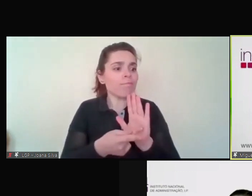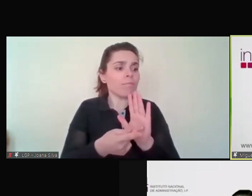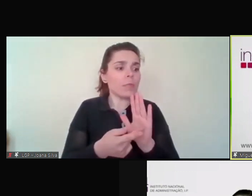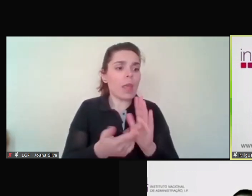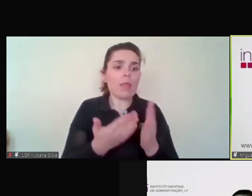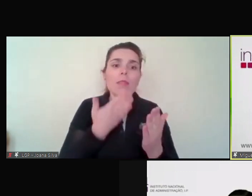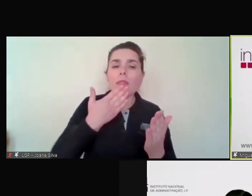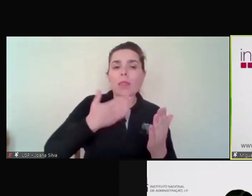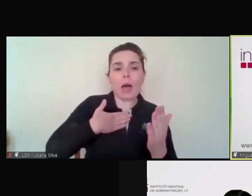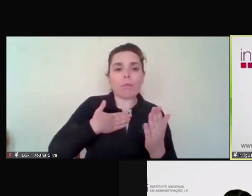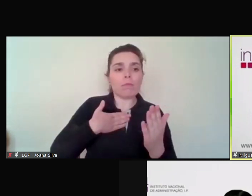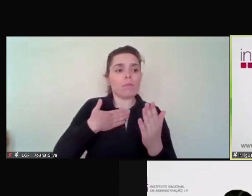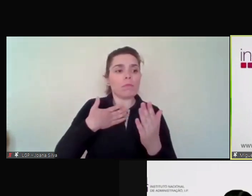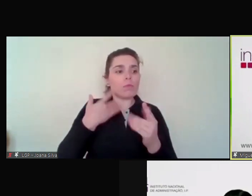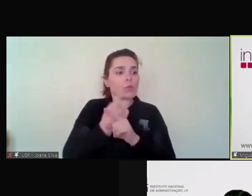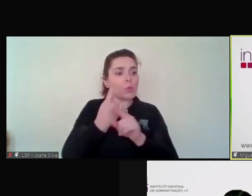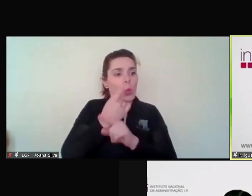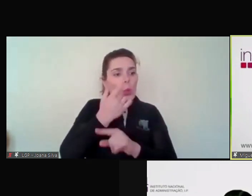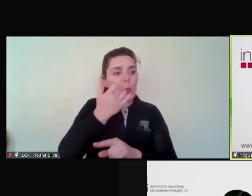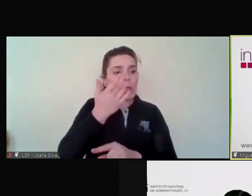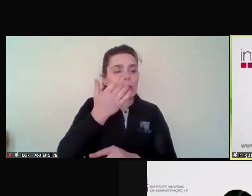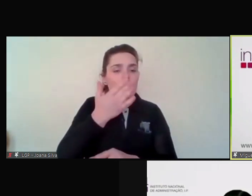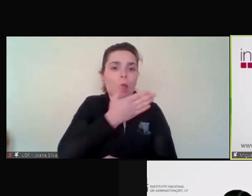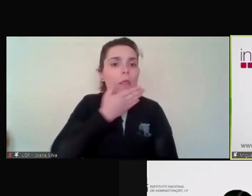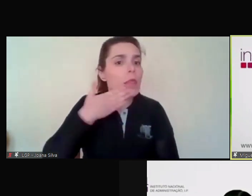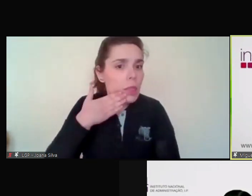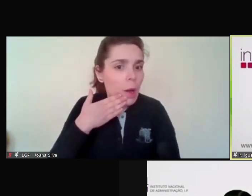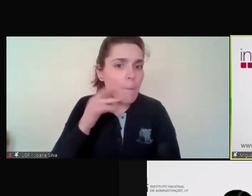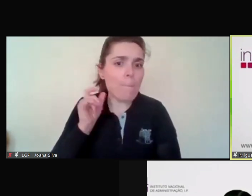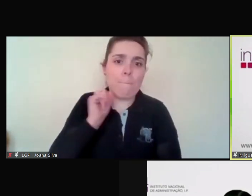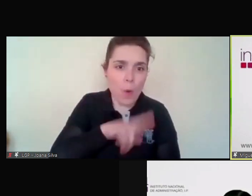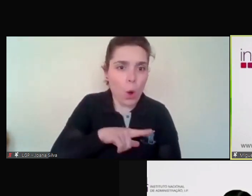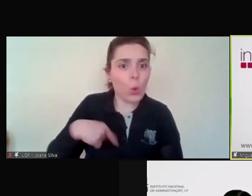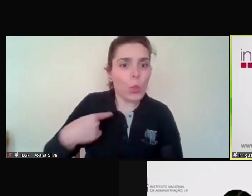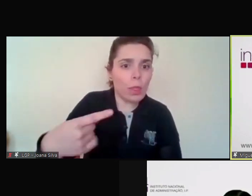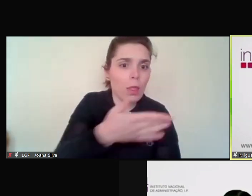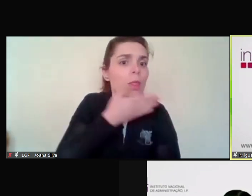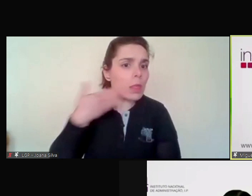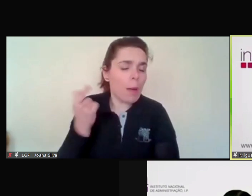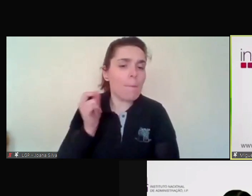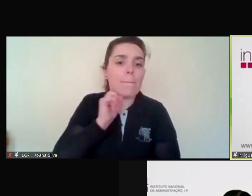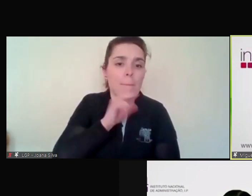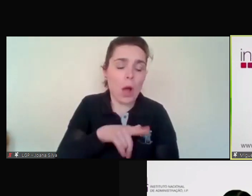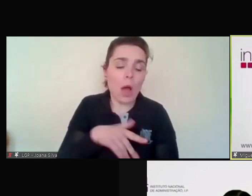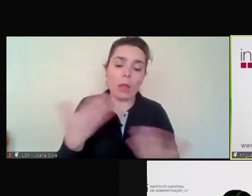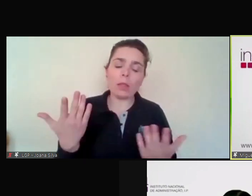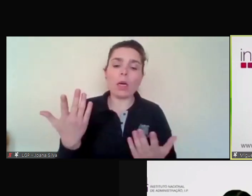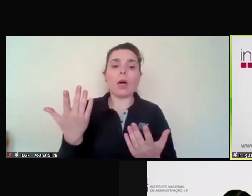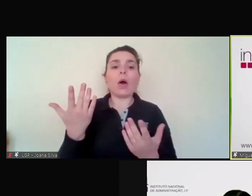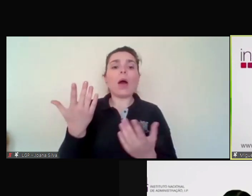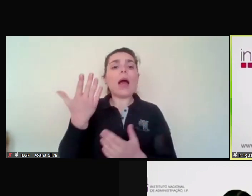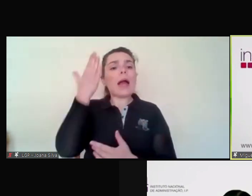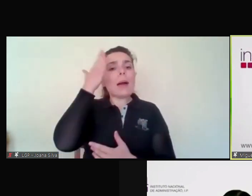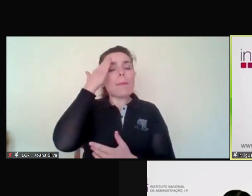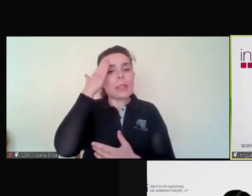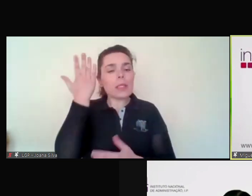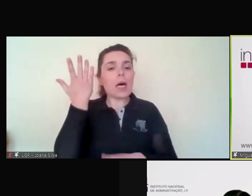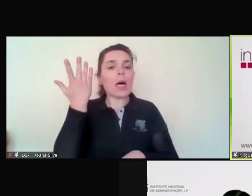produtividade. Estes exercícios têm necessariamente de ser acompanhados da capacidade de introduzir em tempo